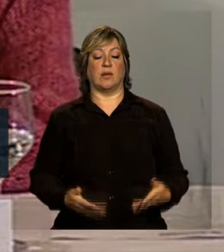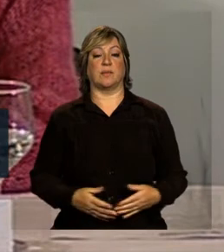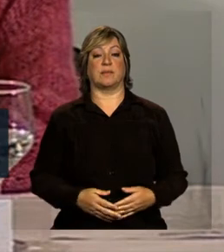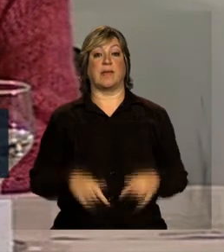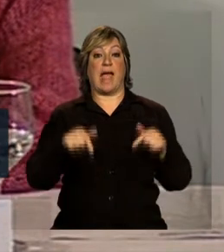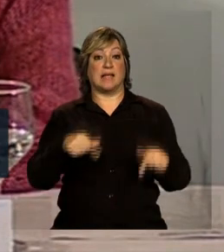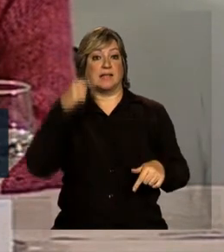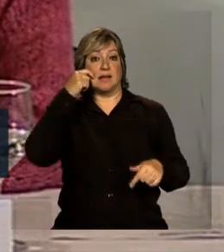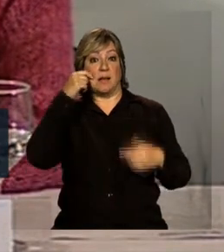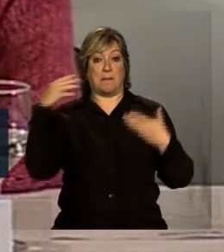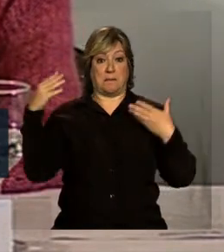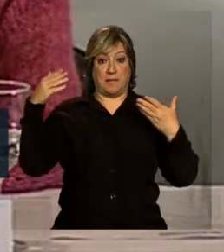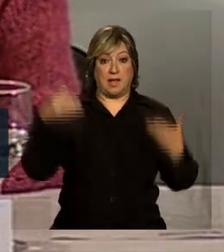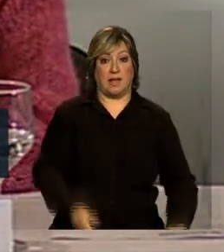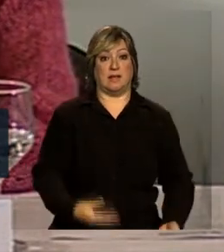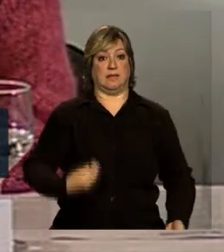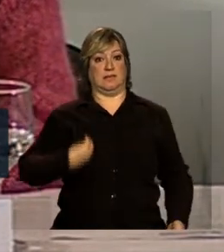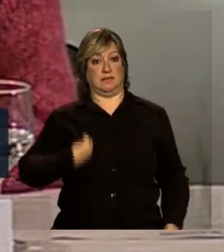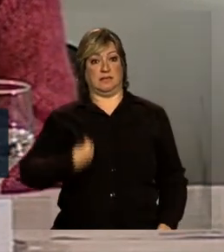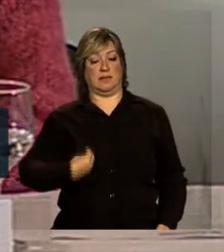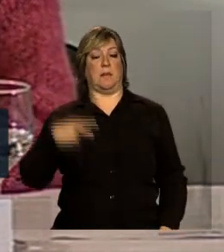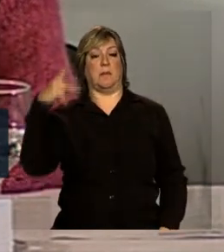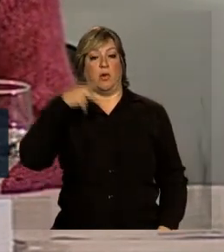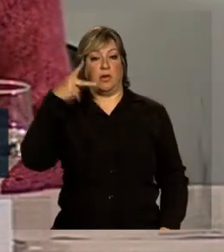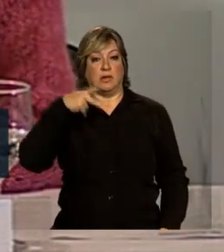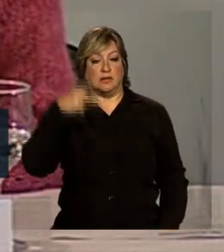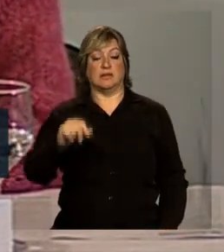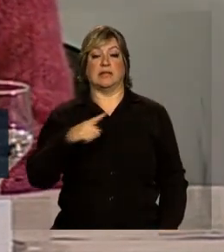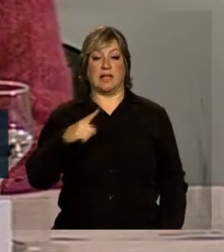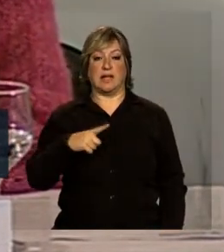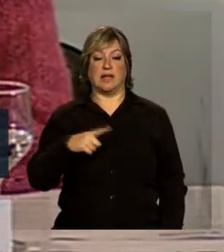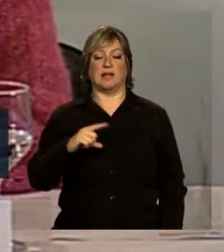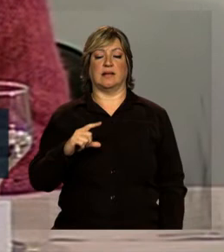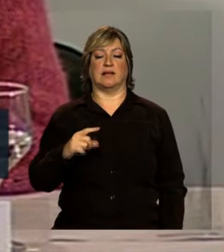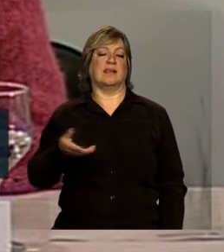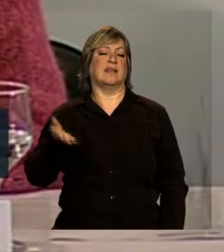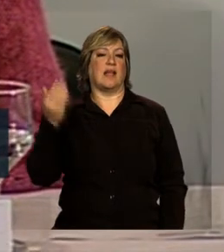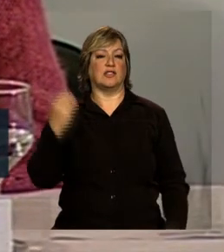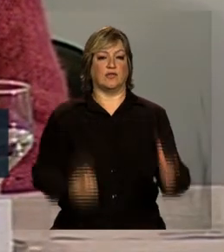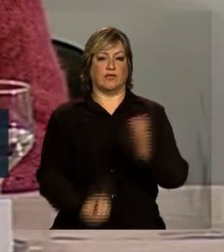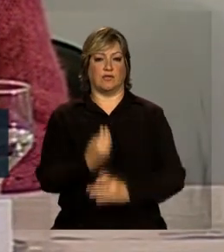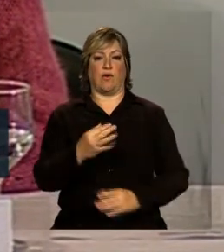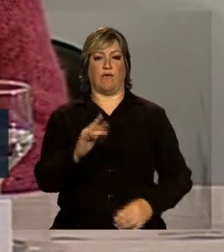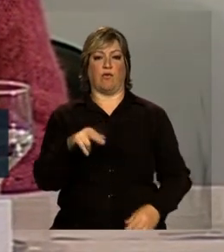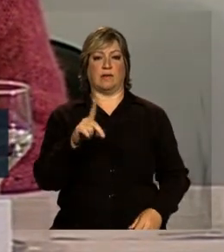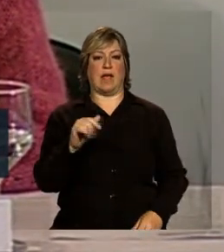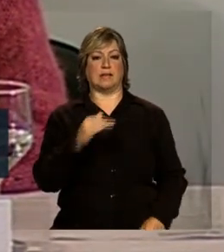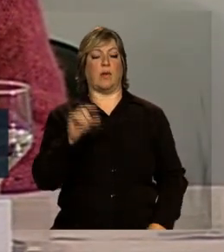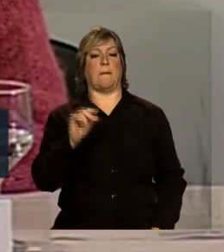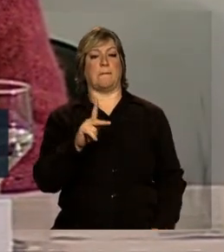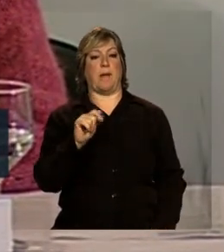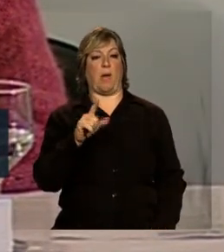Essa presença, essa política que existe desde que foi criada a Fundação Palmares, há